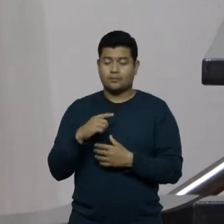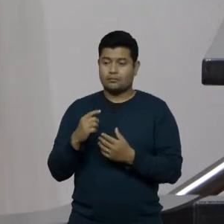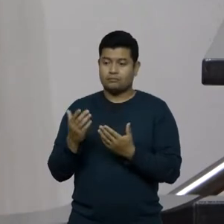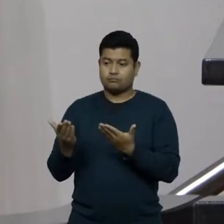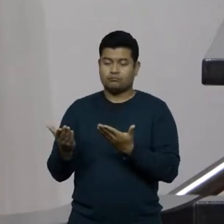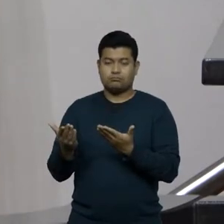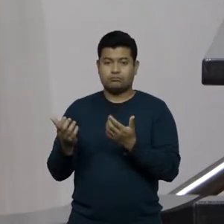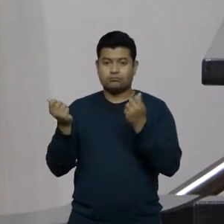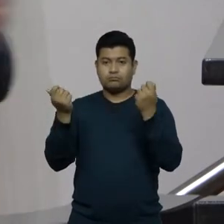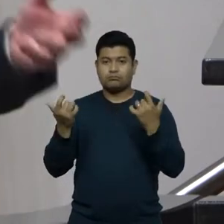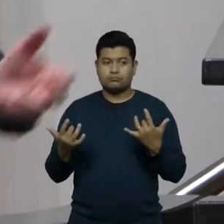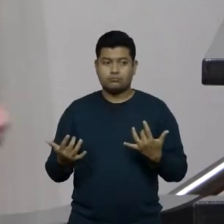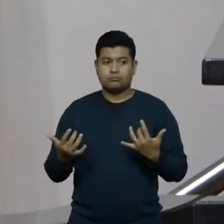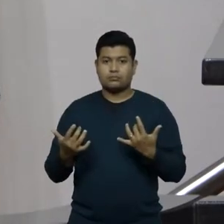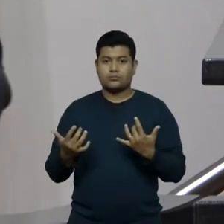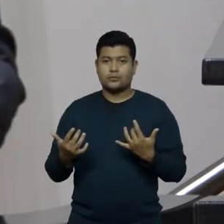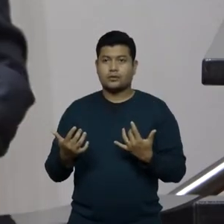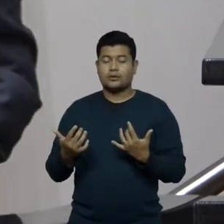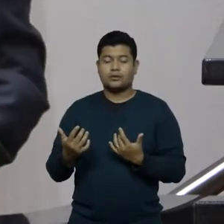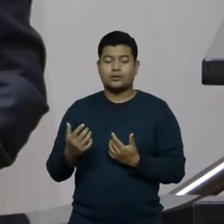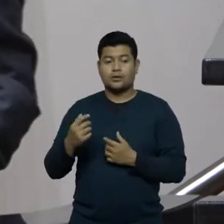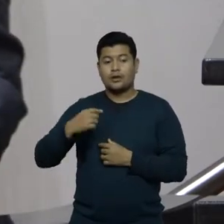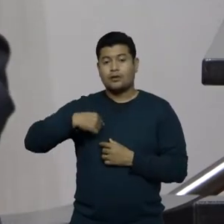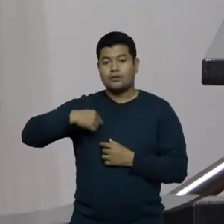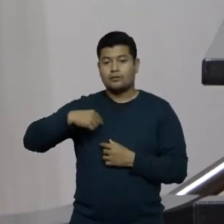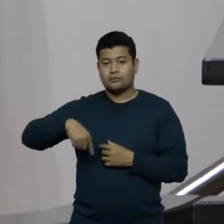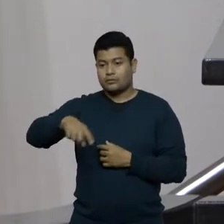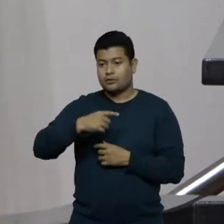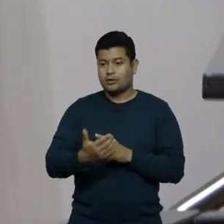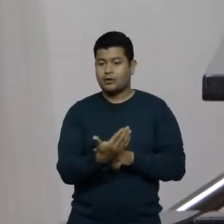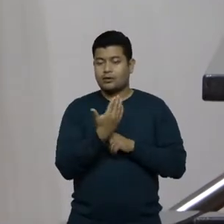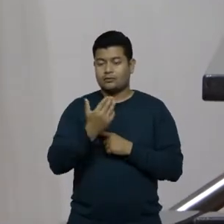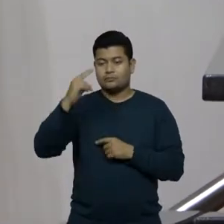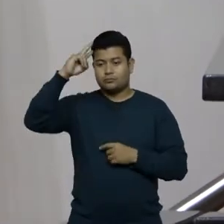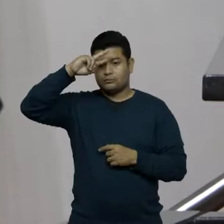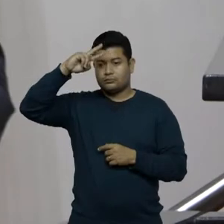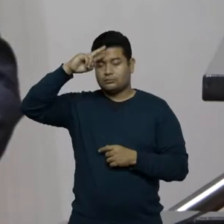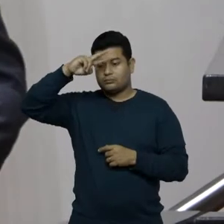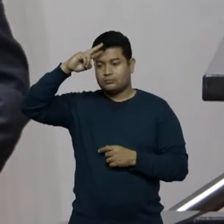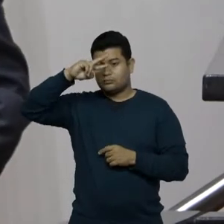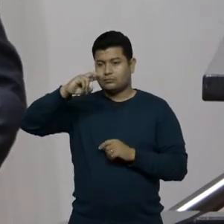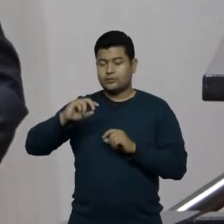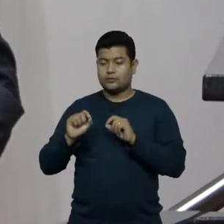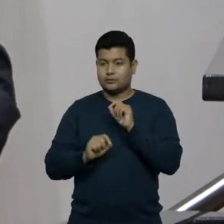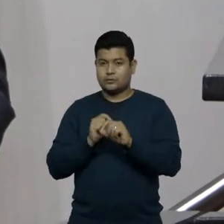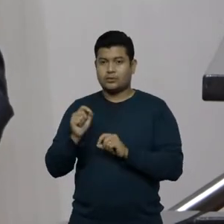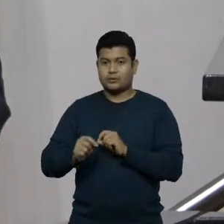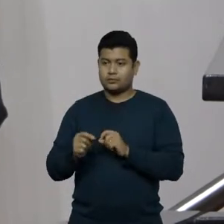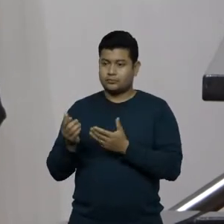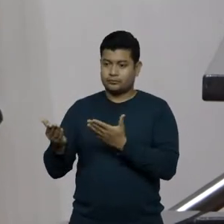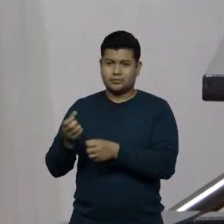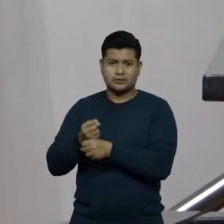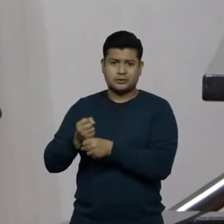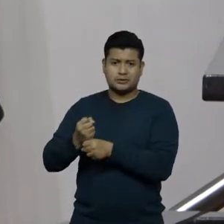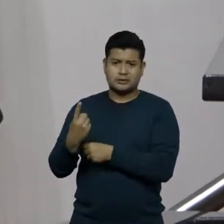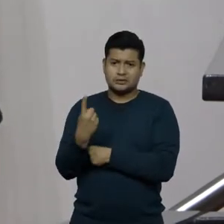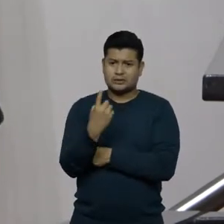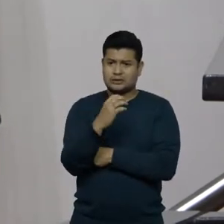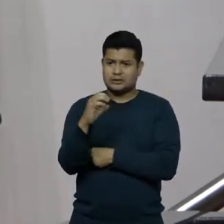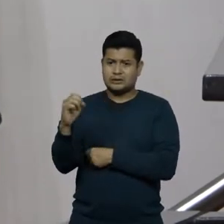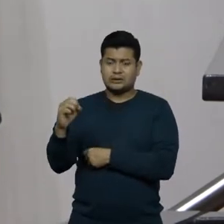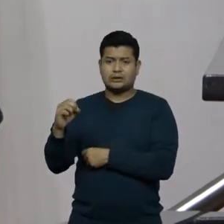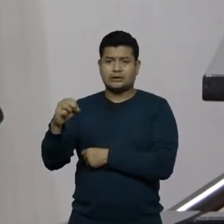ela faça memória e a aos mais de 100 anos do